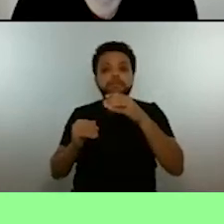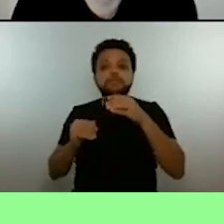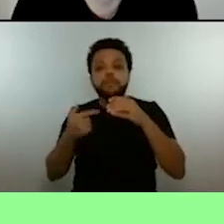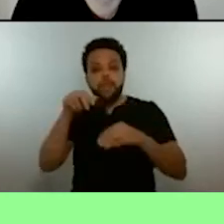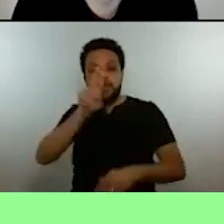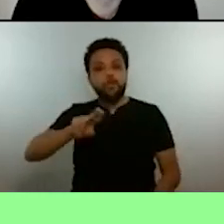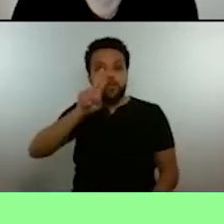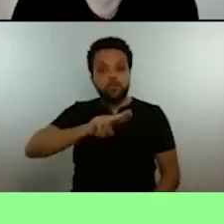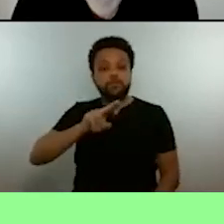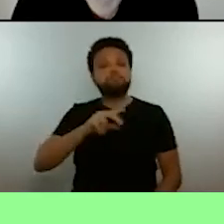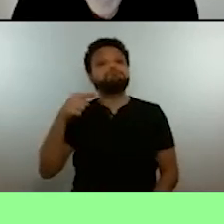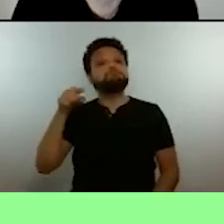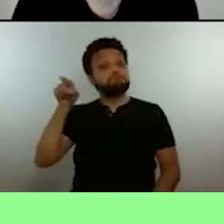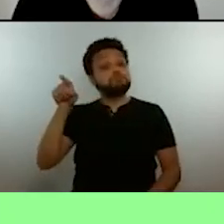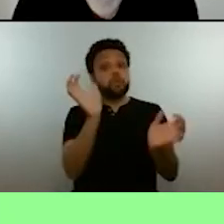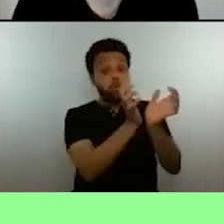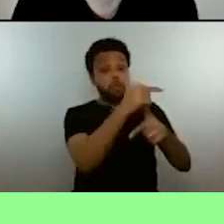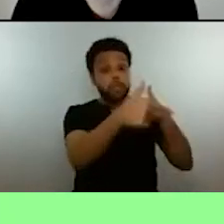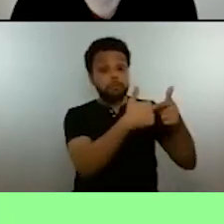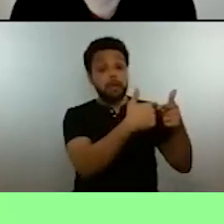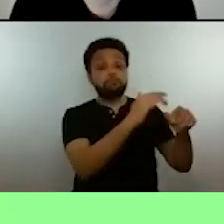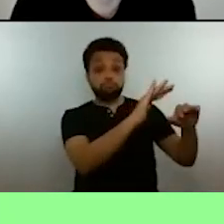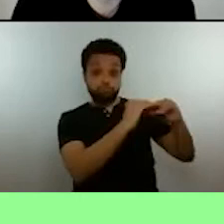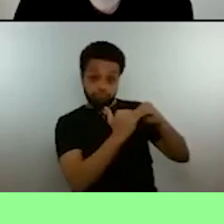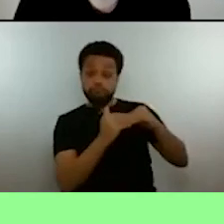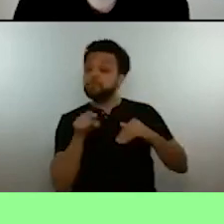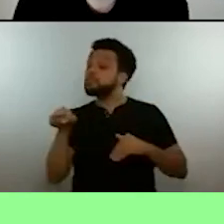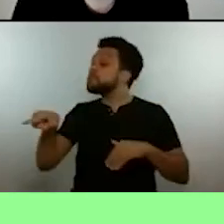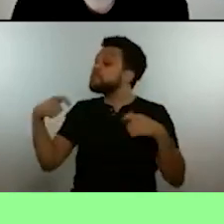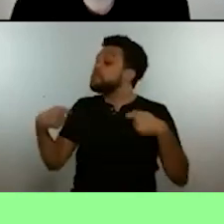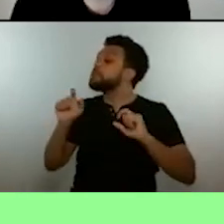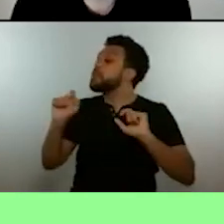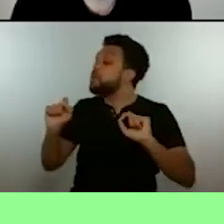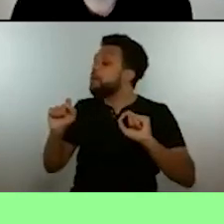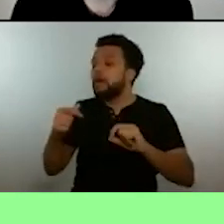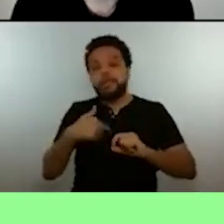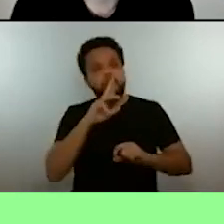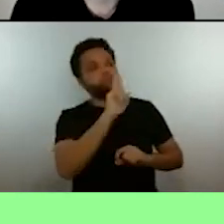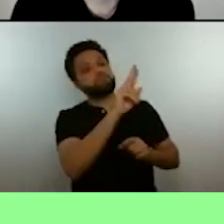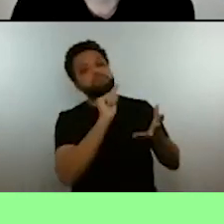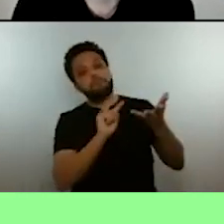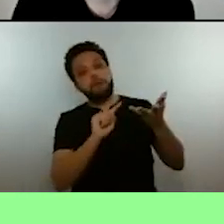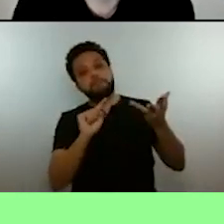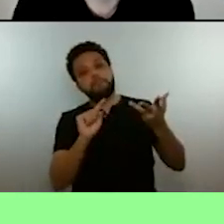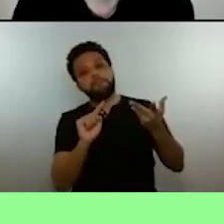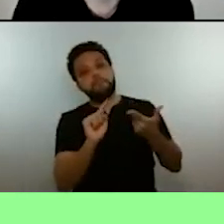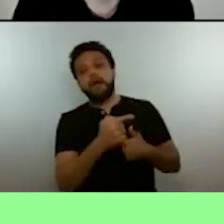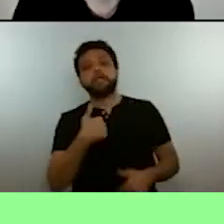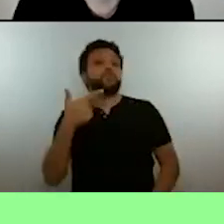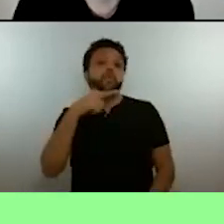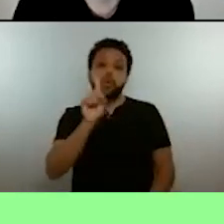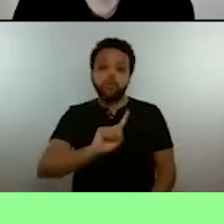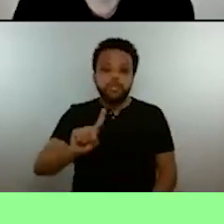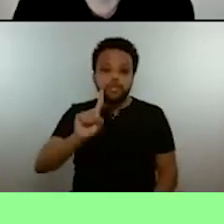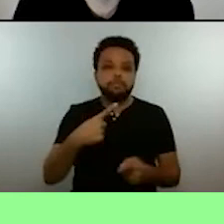que você precisa. O Damian virou para mim e falou. Falei, tá, Damian, é assim, assim, assim. Não consigo usar a interface porque eu